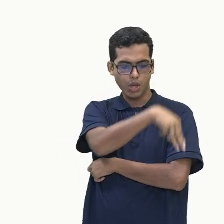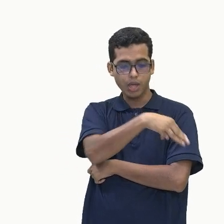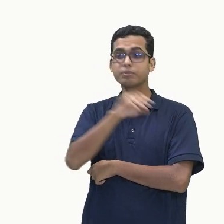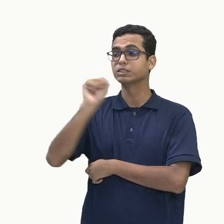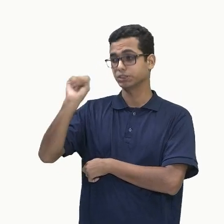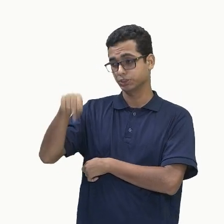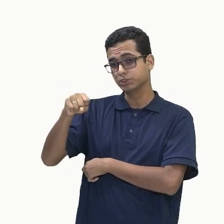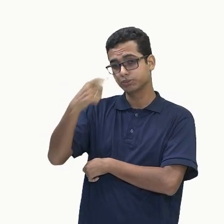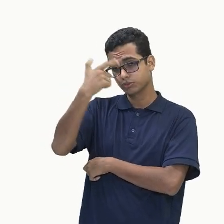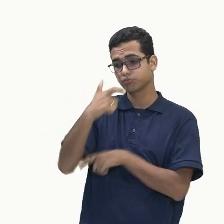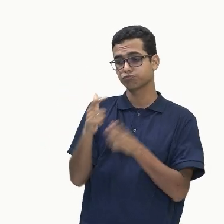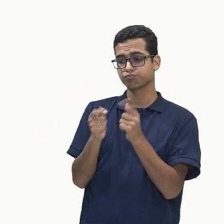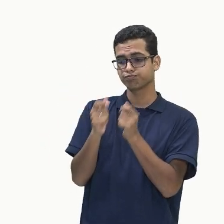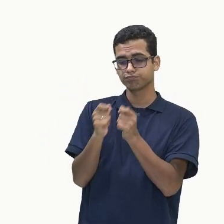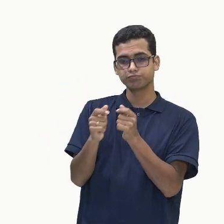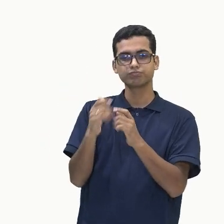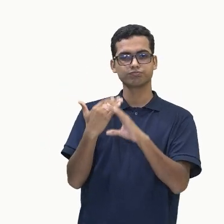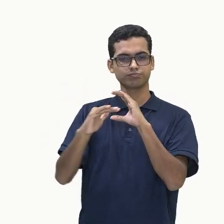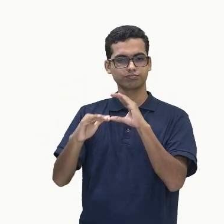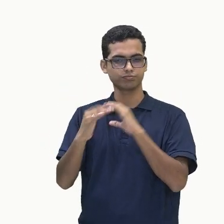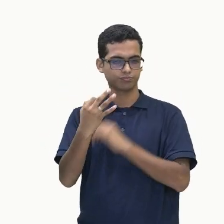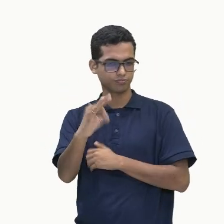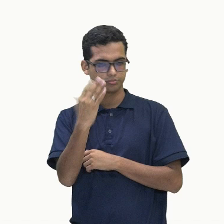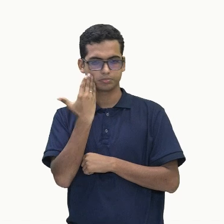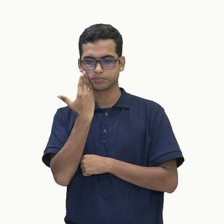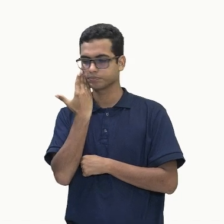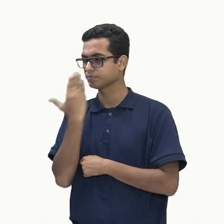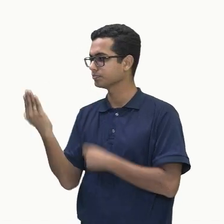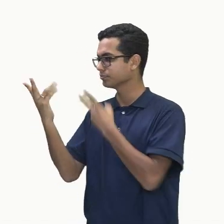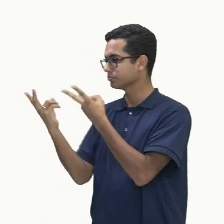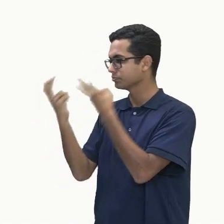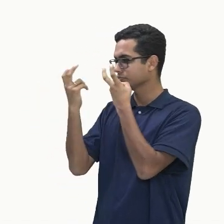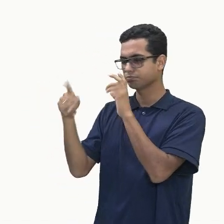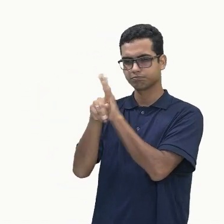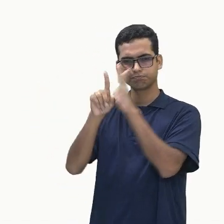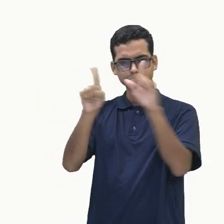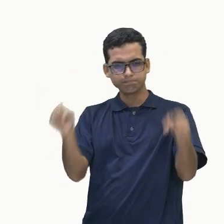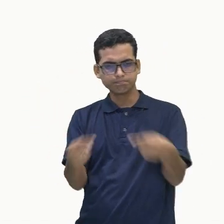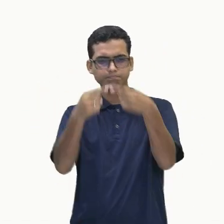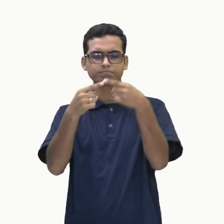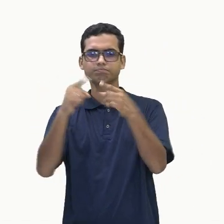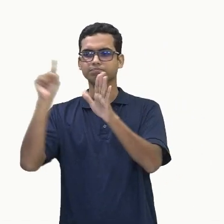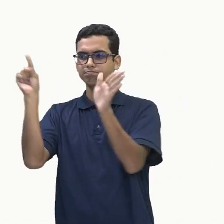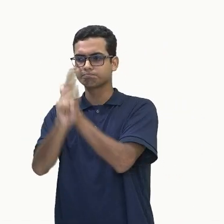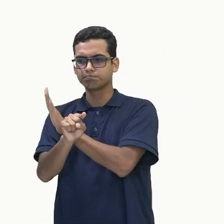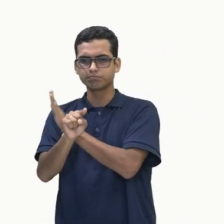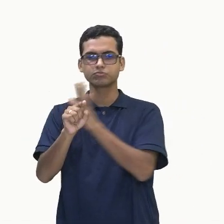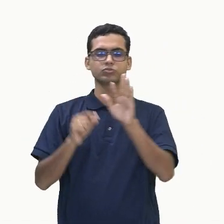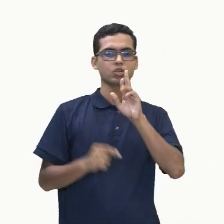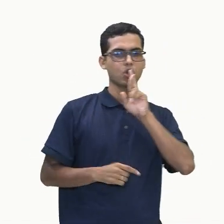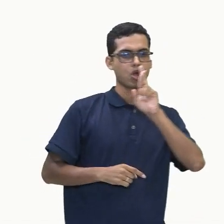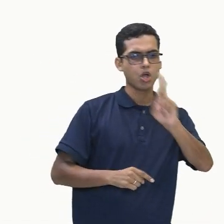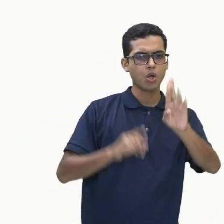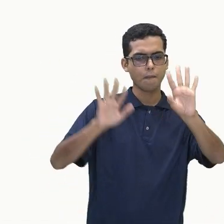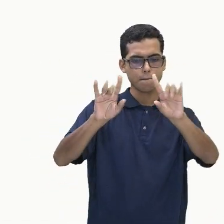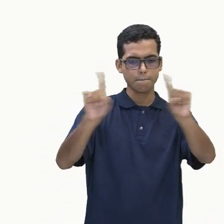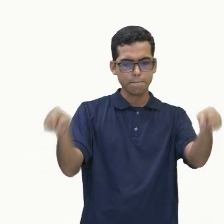com a pergunta, correto? Se eu usei aqui, se eu falei que era a